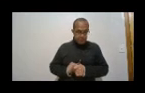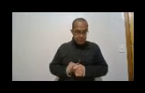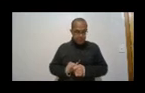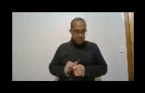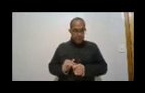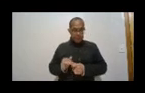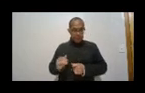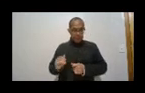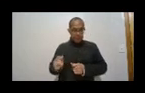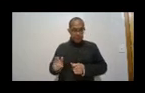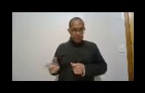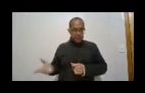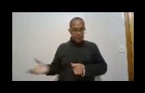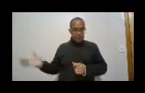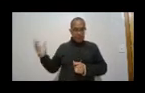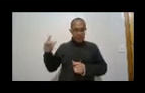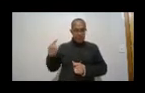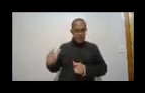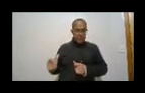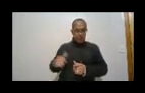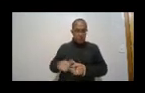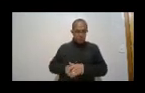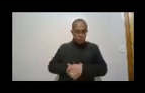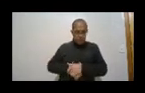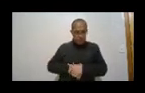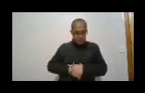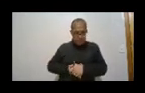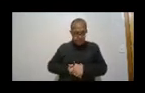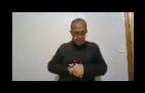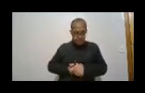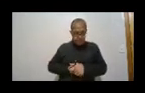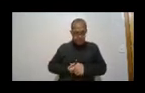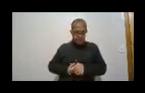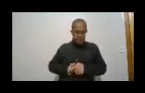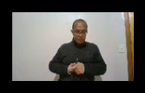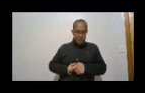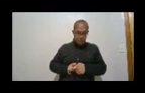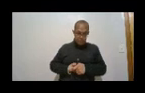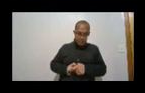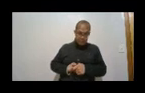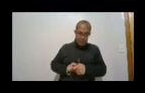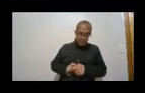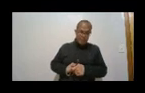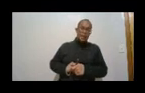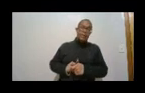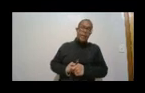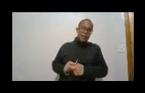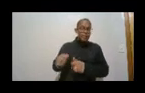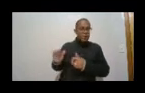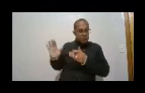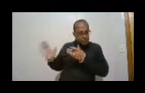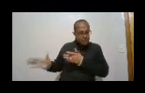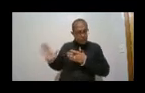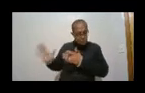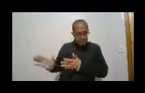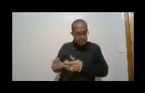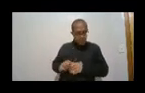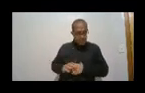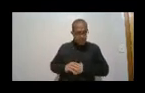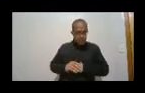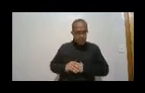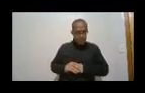ou metabolismo, nós vamos trabalhar com o quê? Com as enzimas de conjugação, certo? Vamos fazer uma conjugação dentro desse